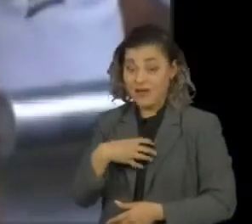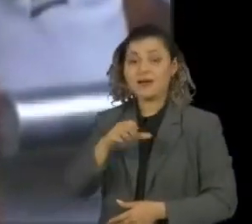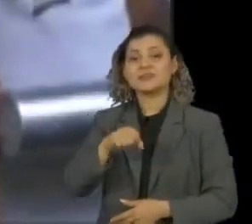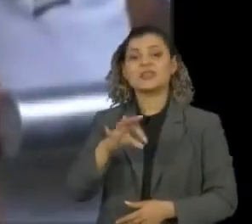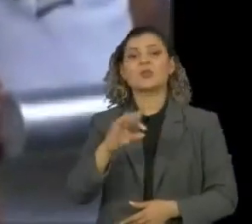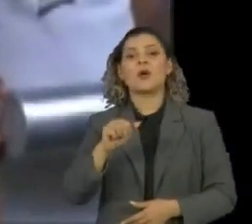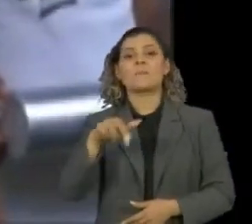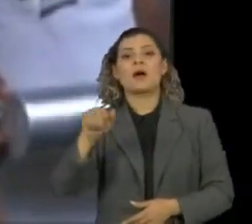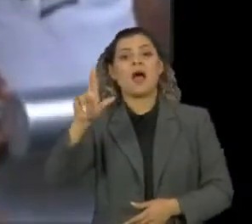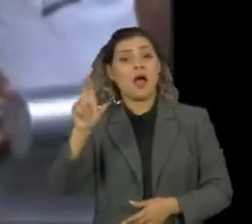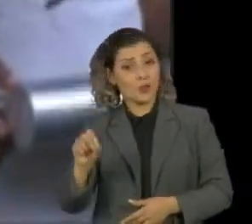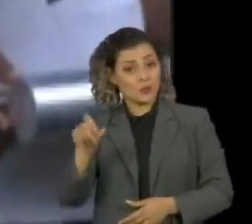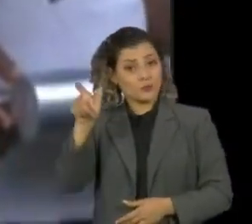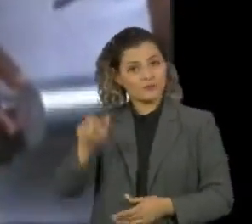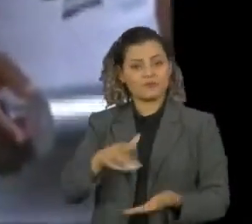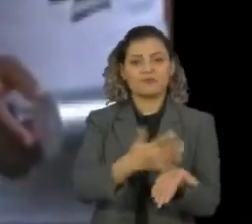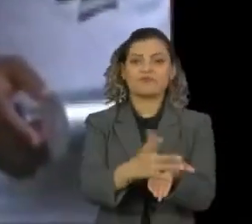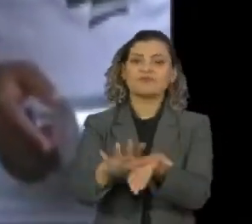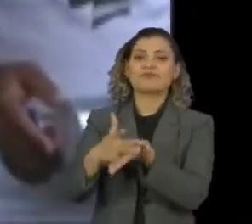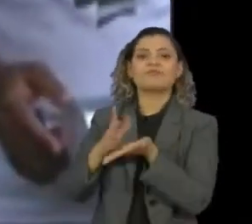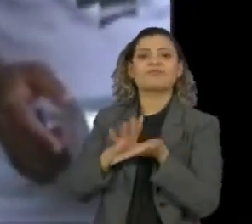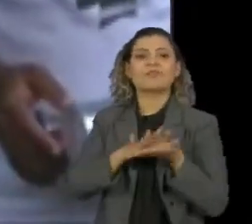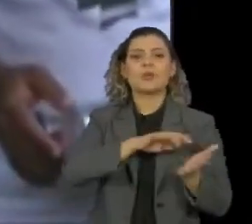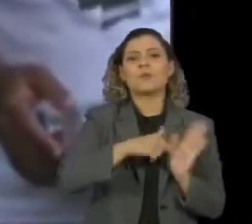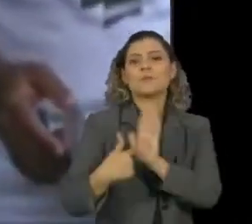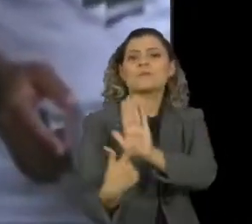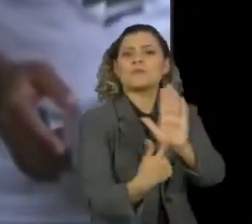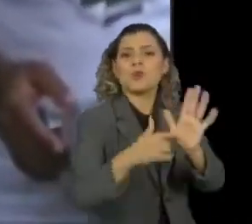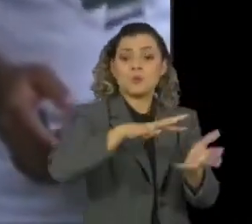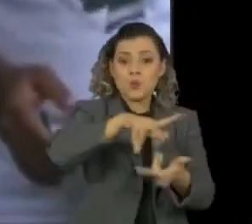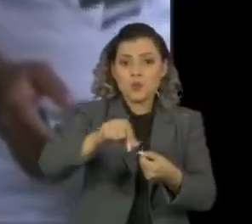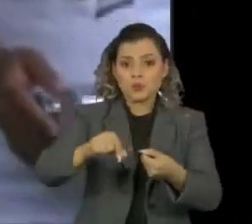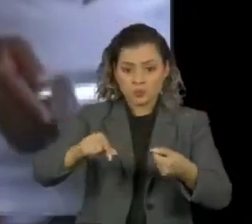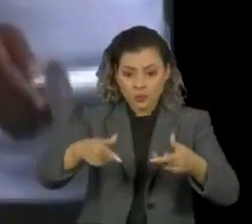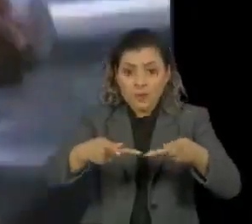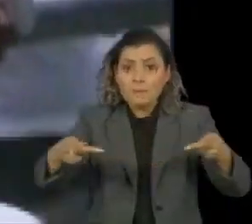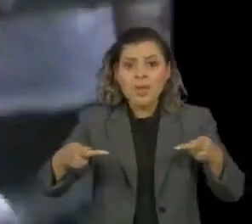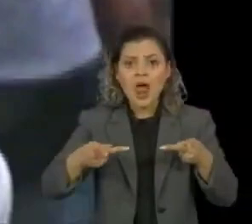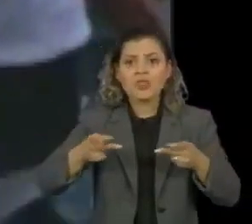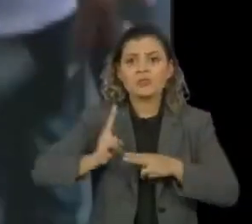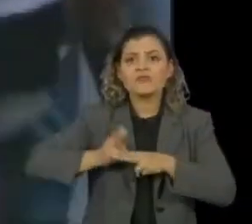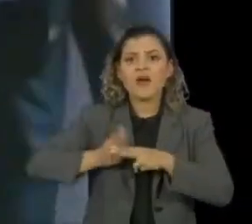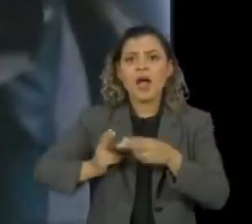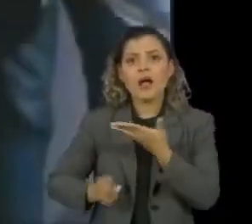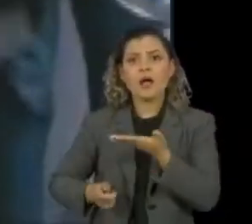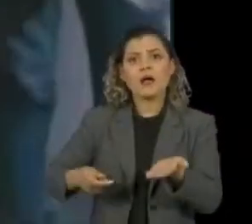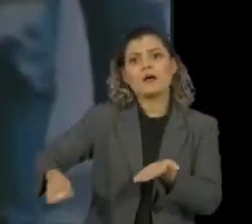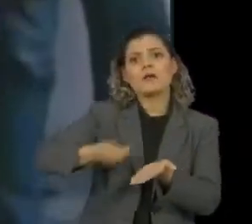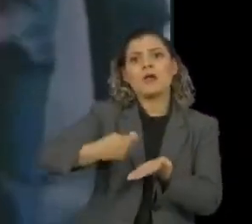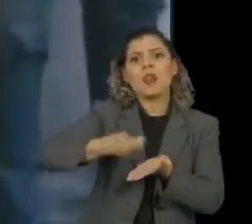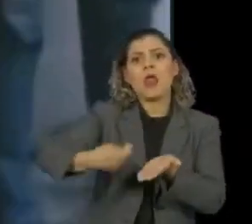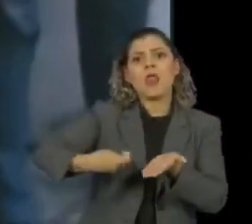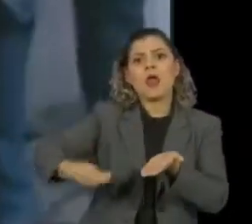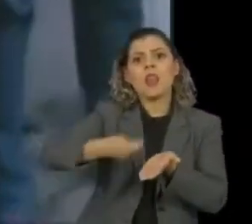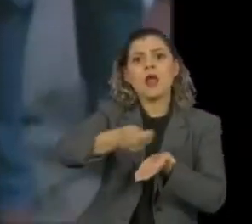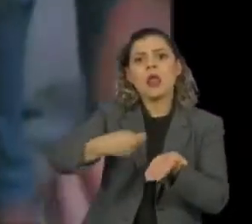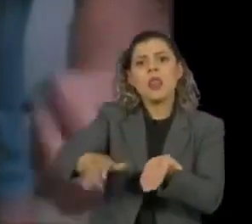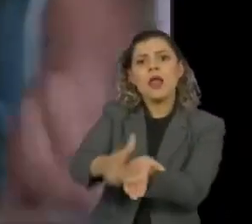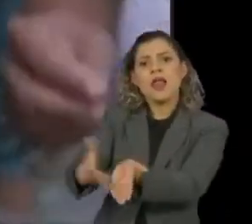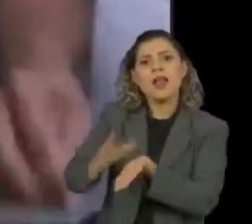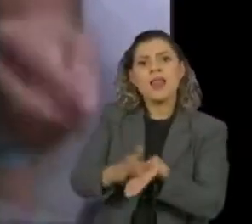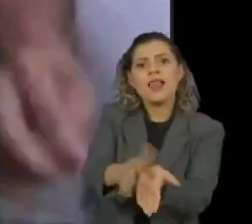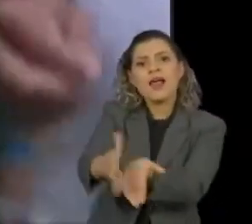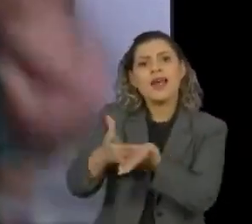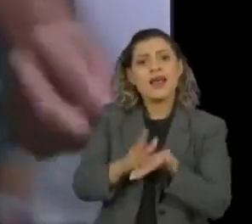da Purificação para mostrar ao mundo que um prato e uma faca eram suficientes para derramar alegria em qualquer aniversário